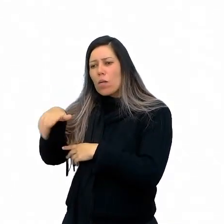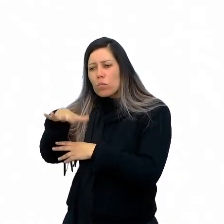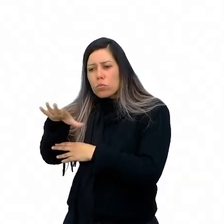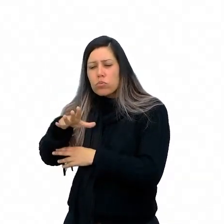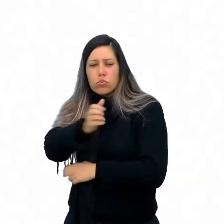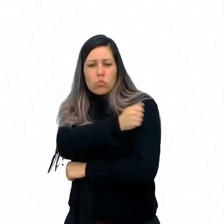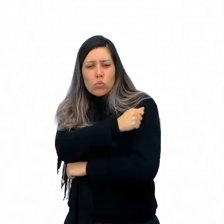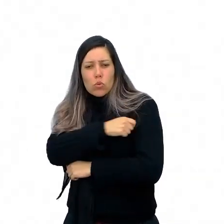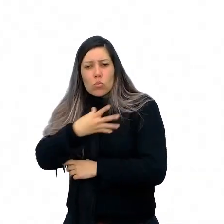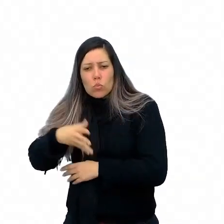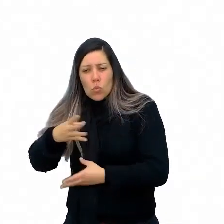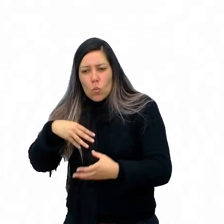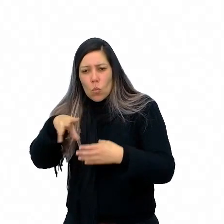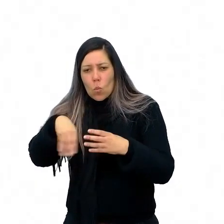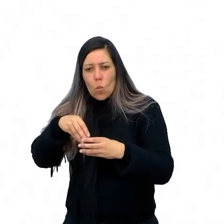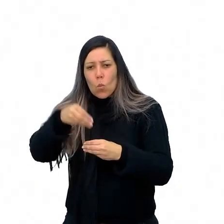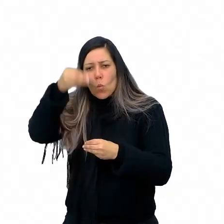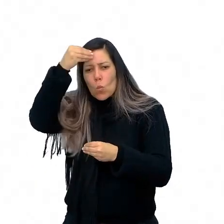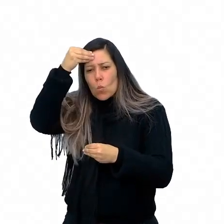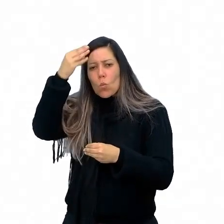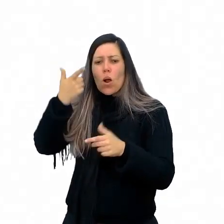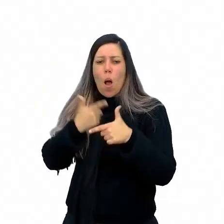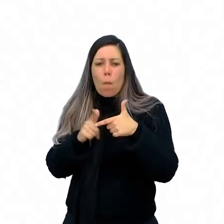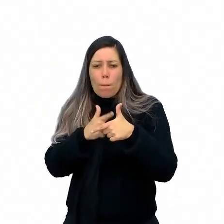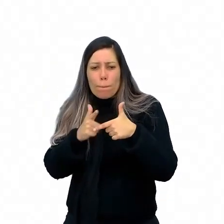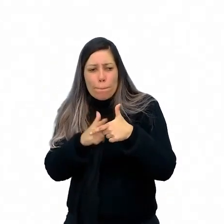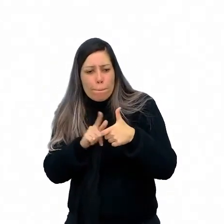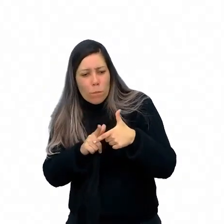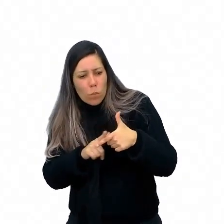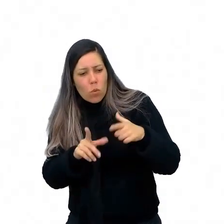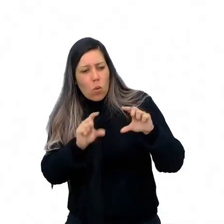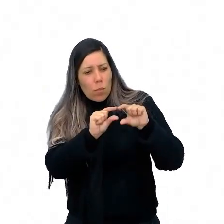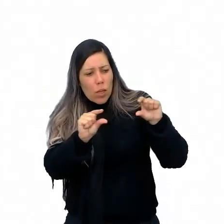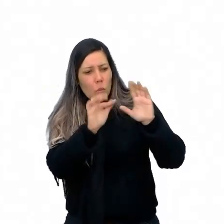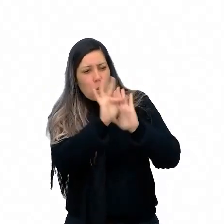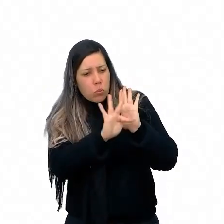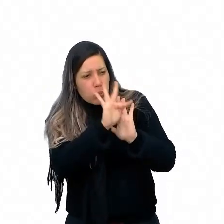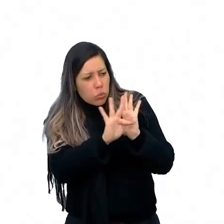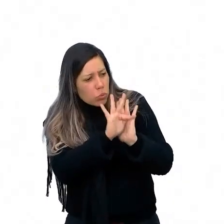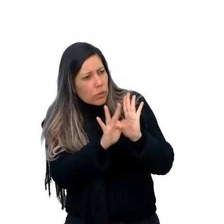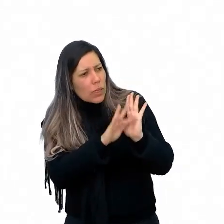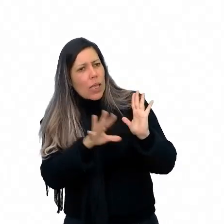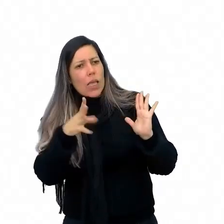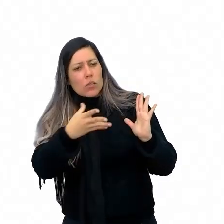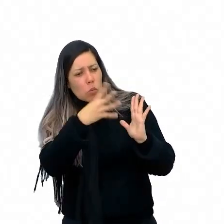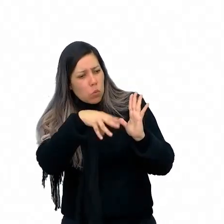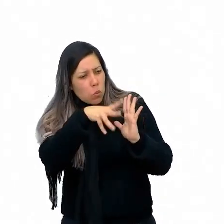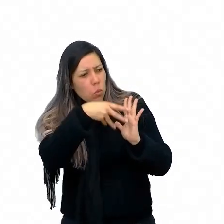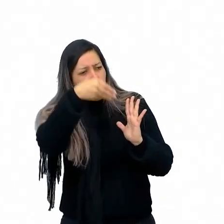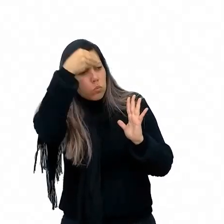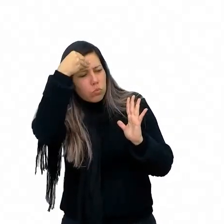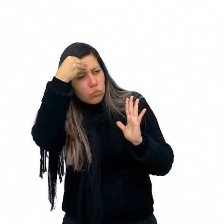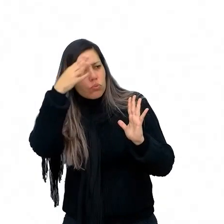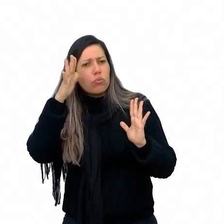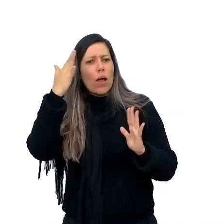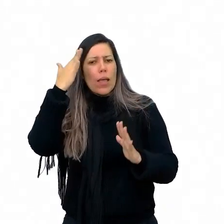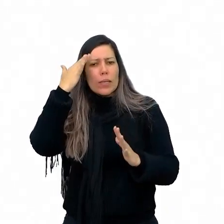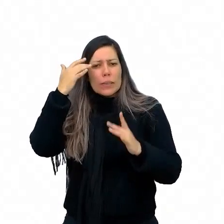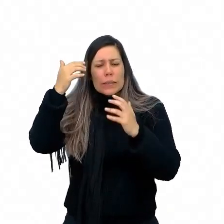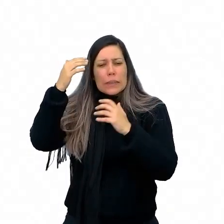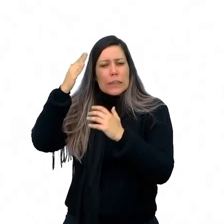que auxilia aí na resolução de problemas, né? Além de promover avanços cognitivos no que se refere ao